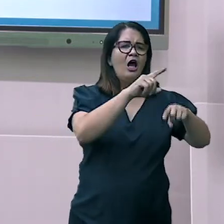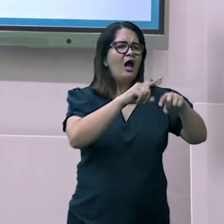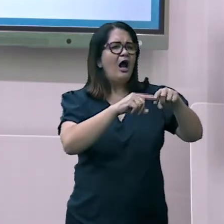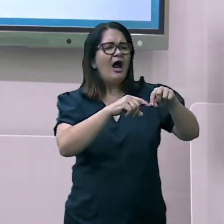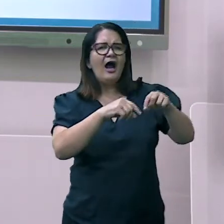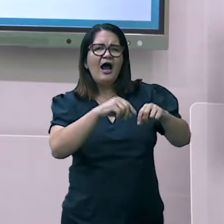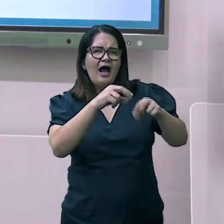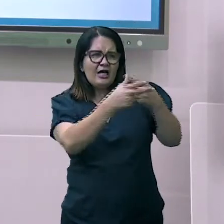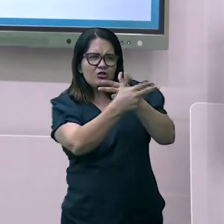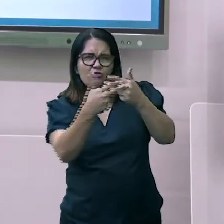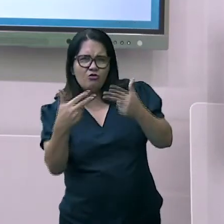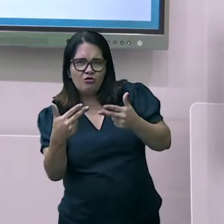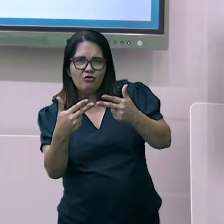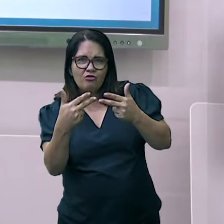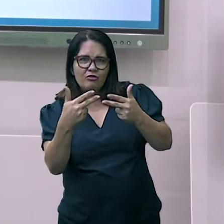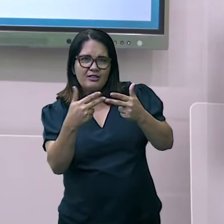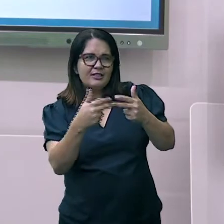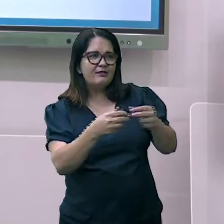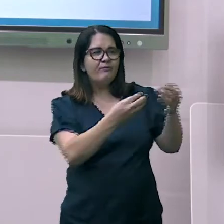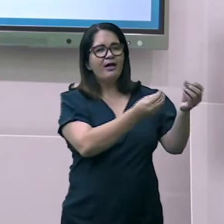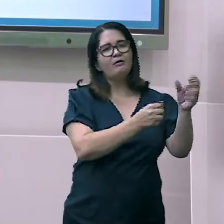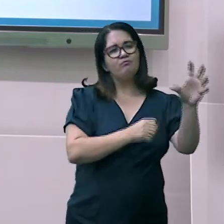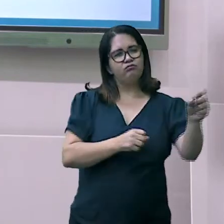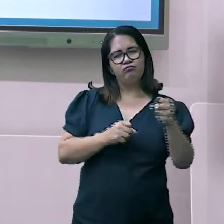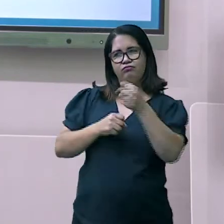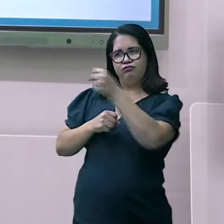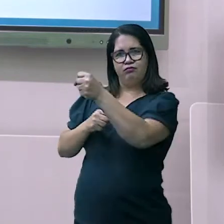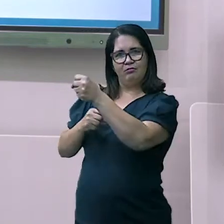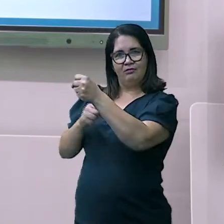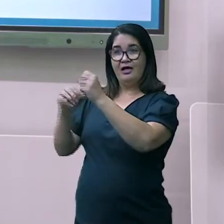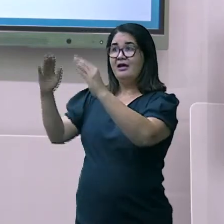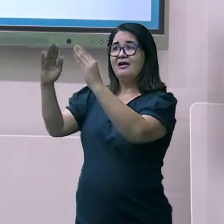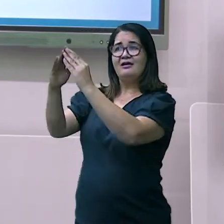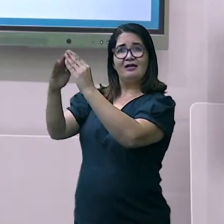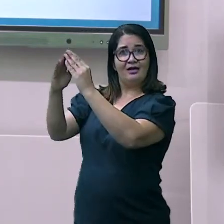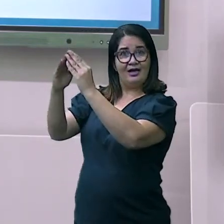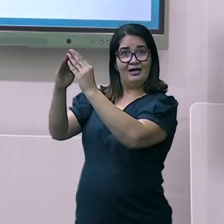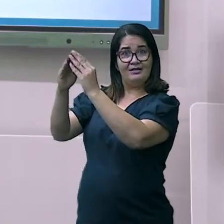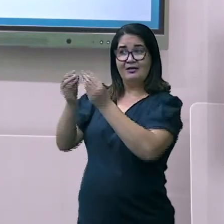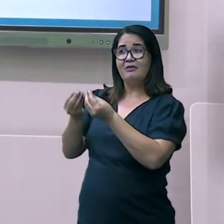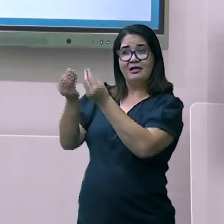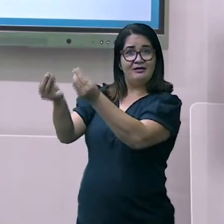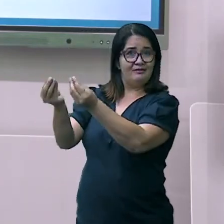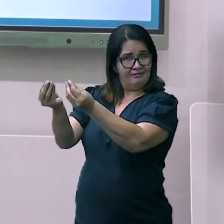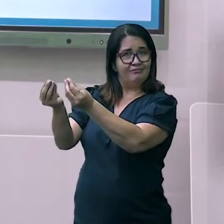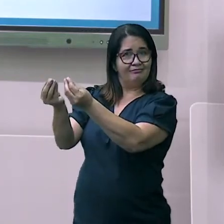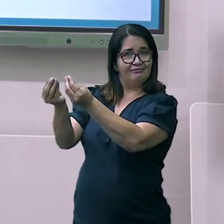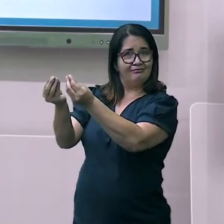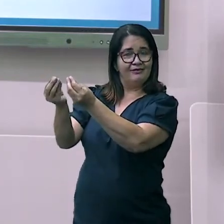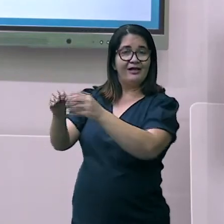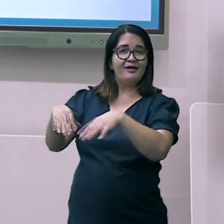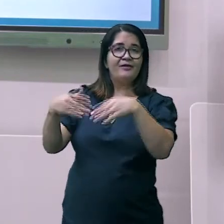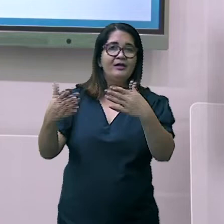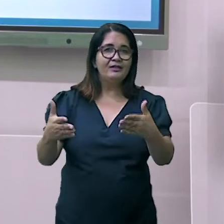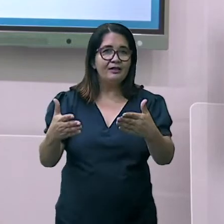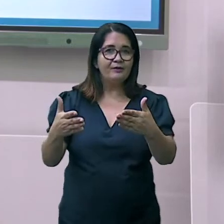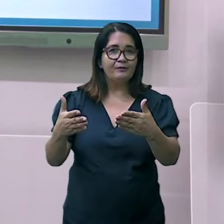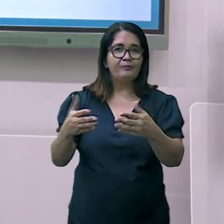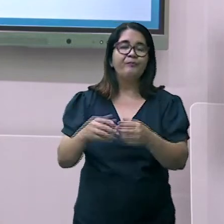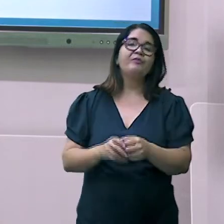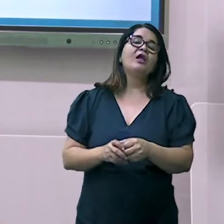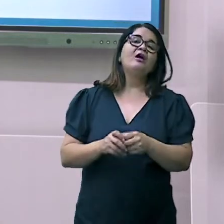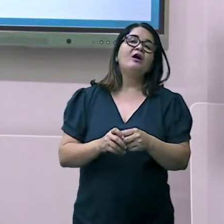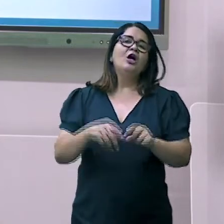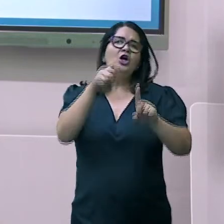vocês vão perceber que elas andam um pouco junto. No ano de 2019, mais ou menos no mês de